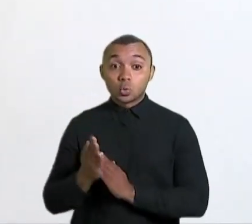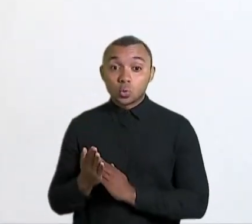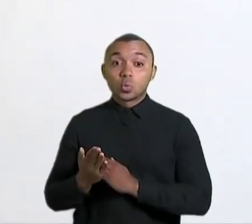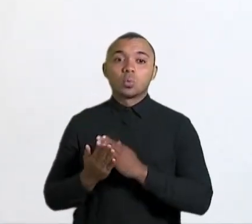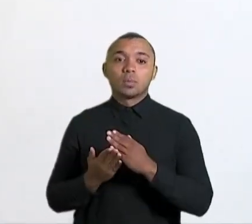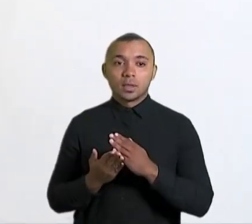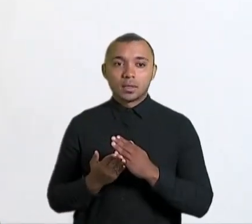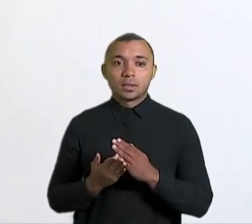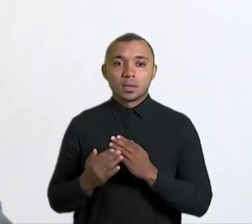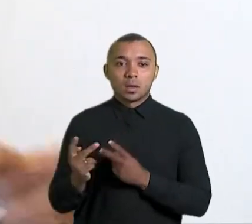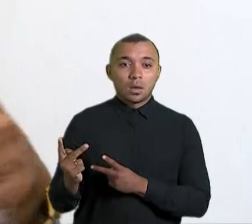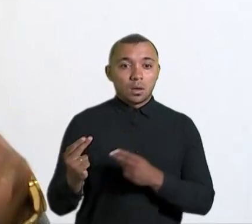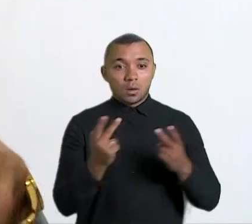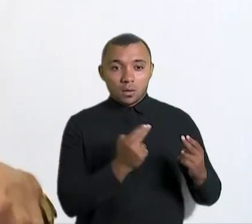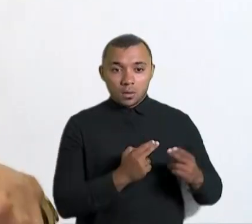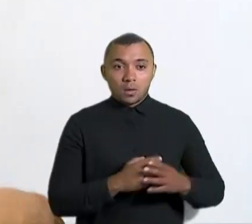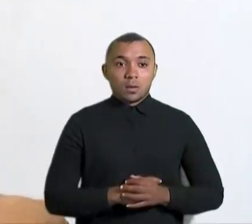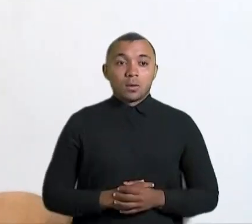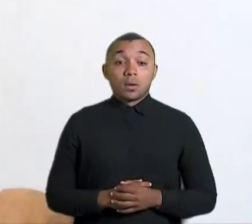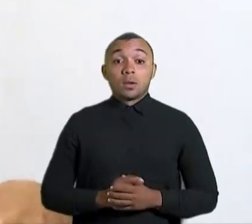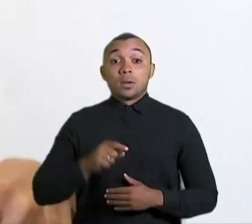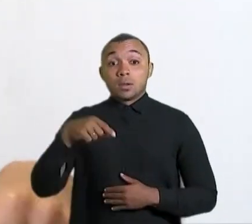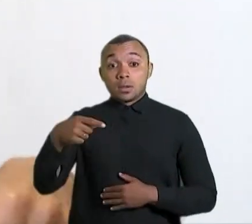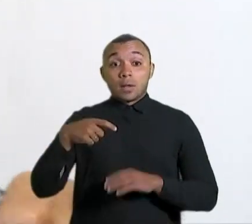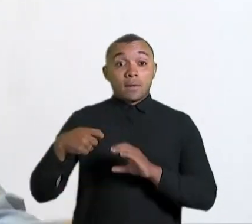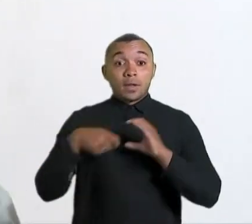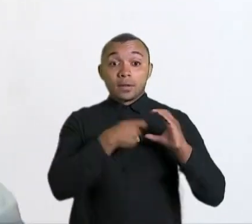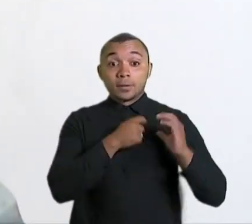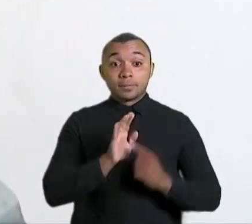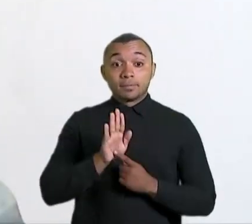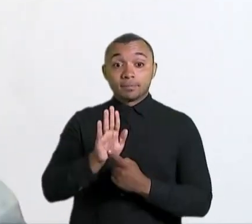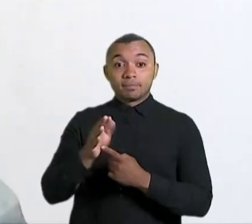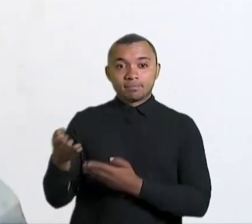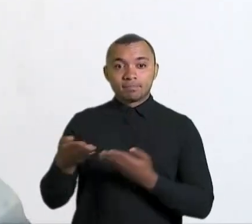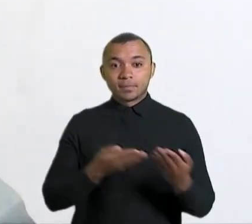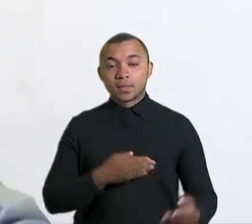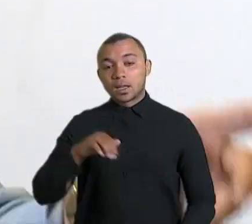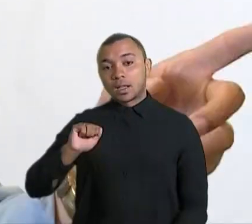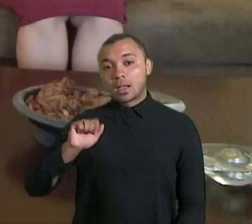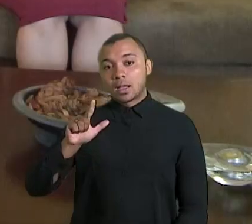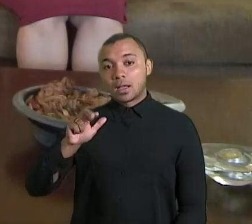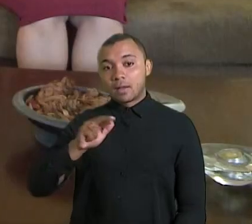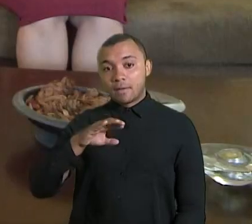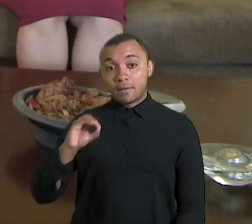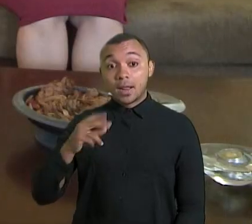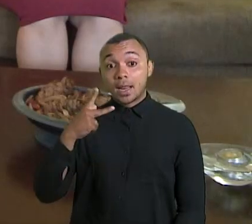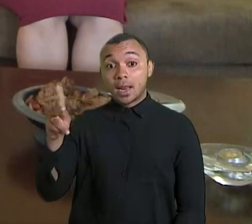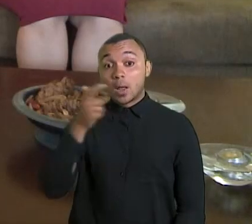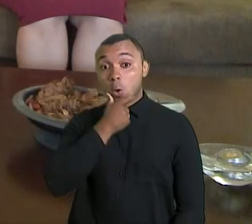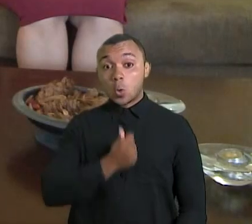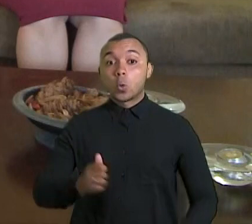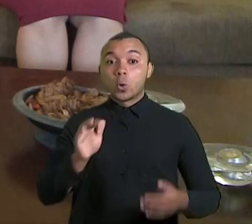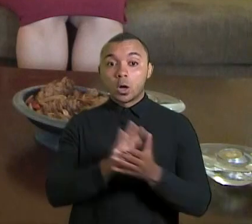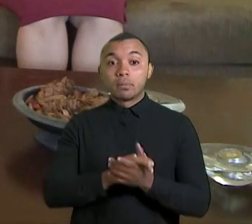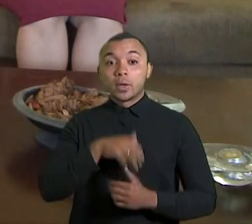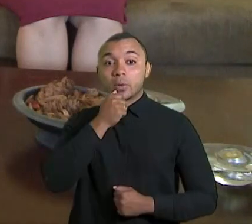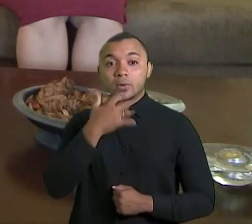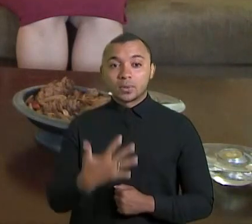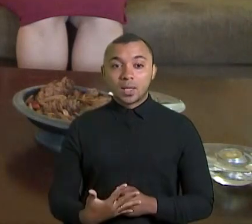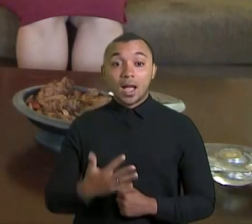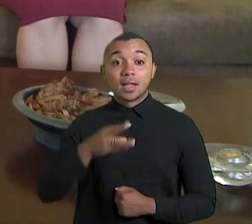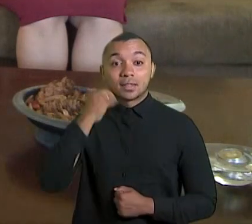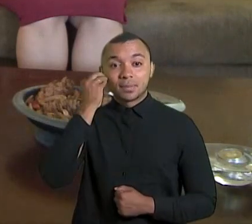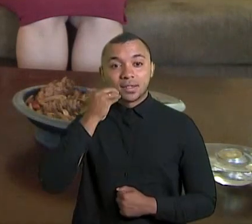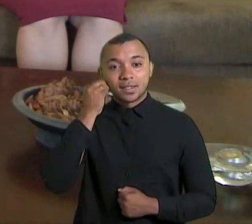Irani, com o Valfrido. Aliás, no próximo bloco, estaremos recebendo o Valfrido Viana, o esposo da Irani, né, para falar sobre as experiências dele